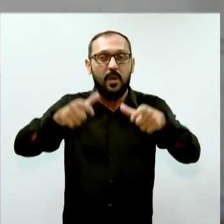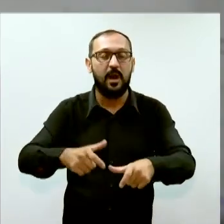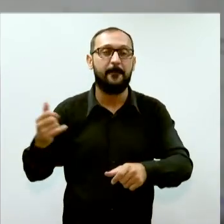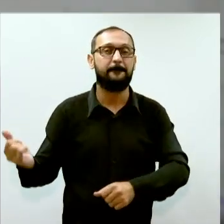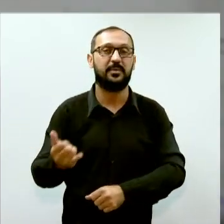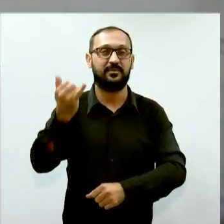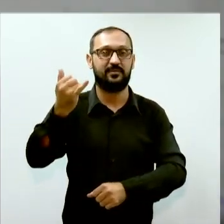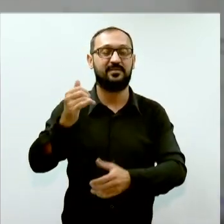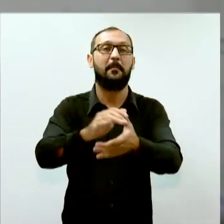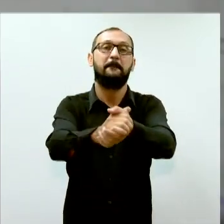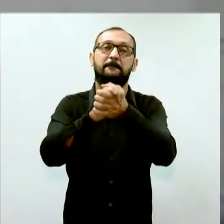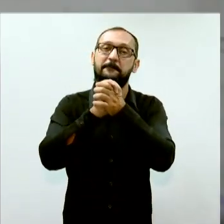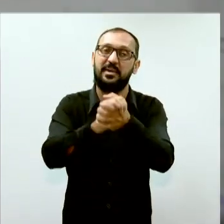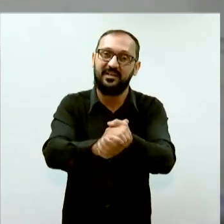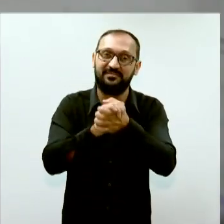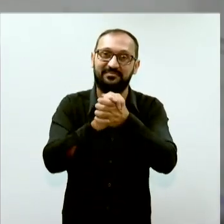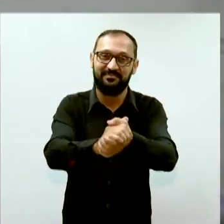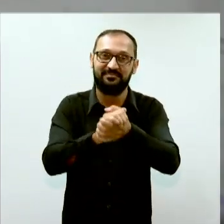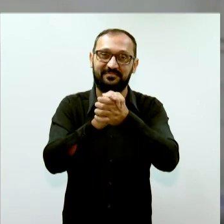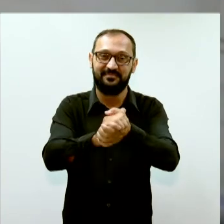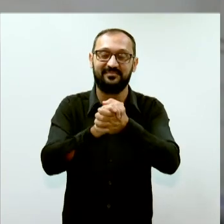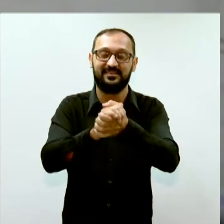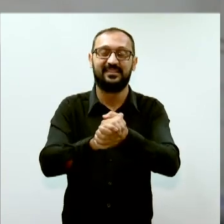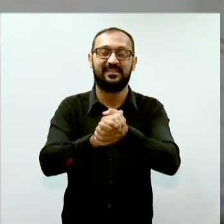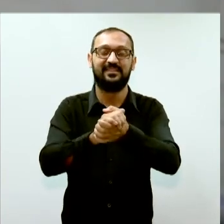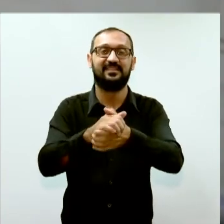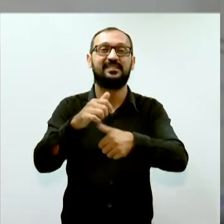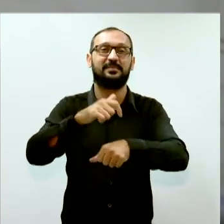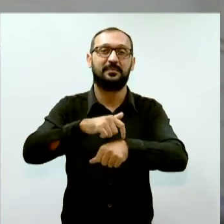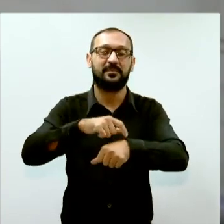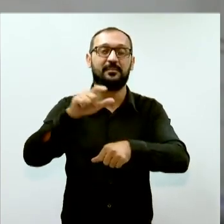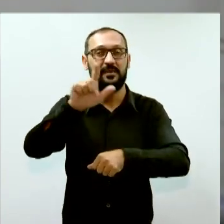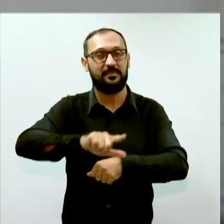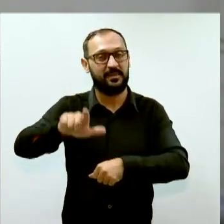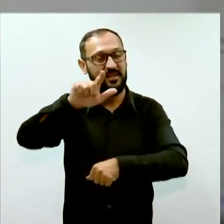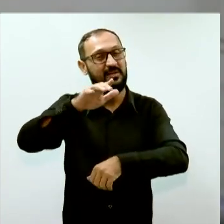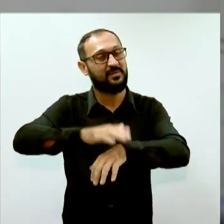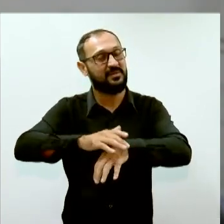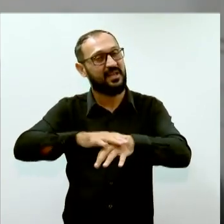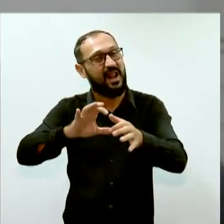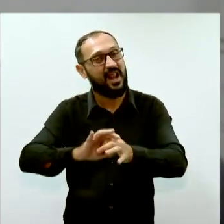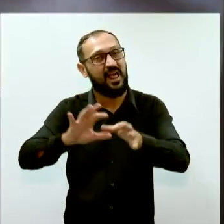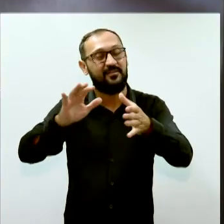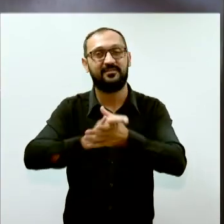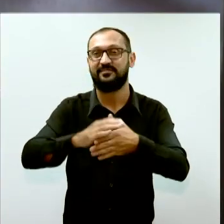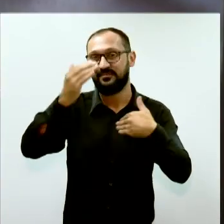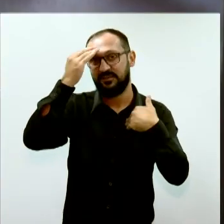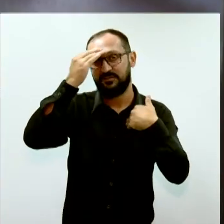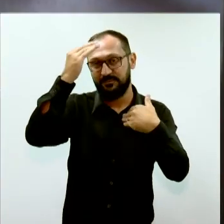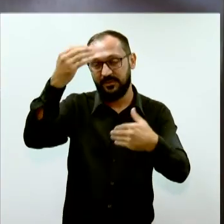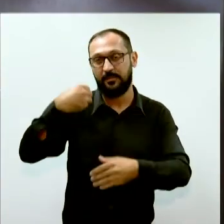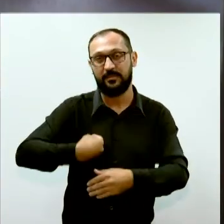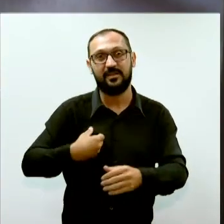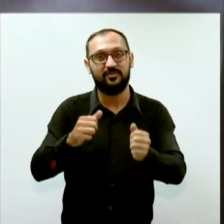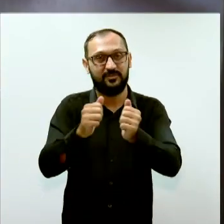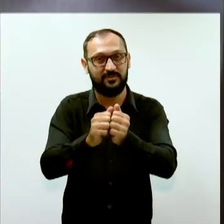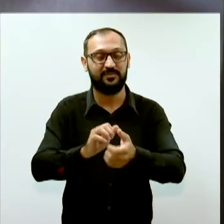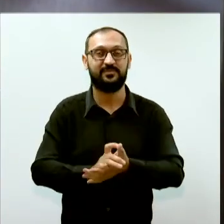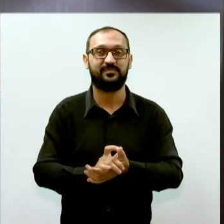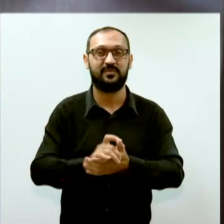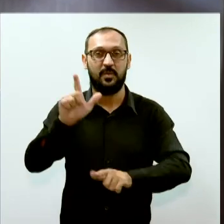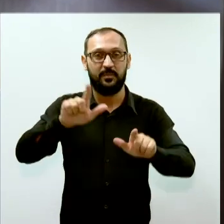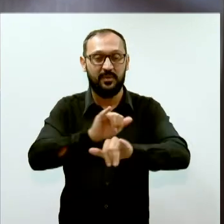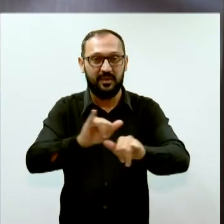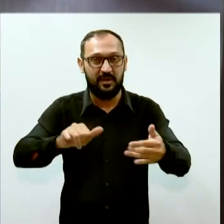literatura, então parabéns aí por dar esse espaço para a literatura independente. Legal, muito obrigado pela